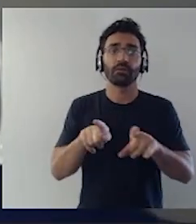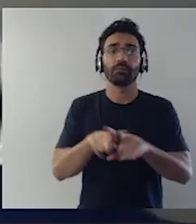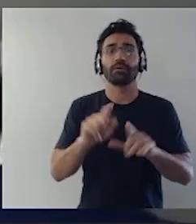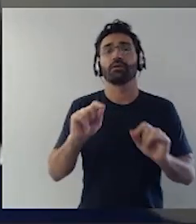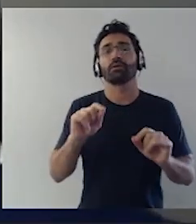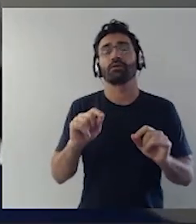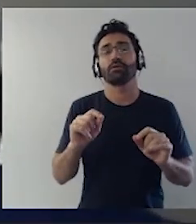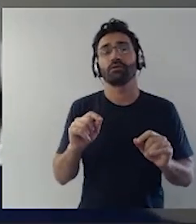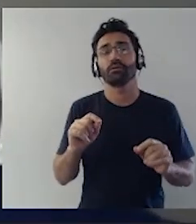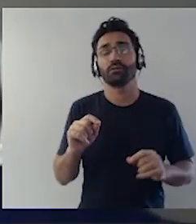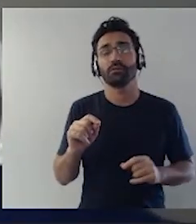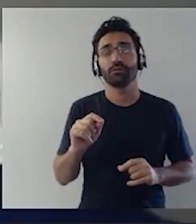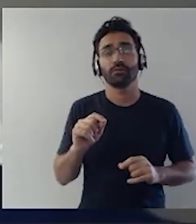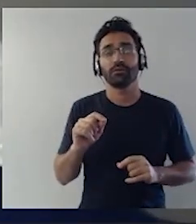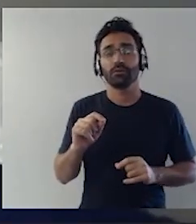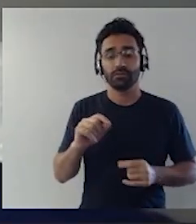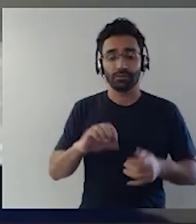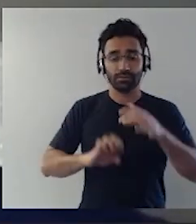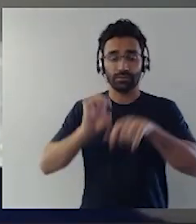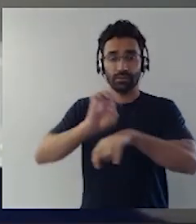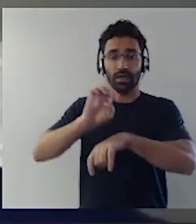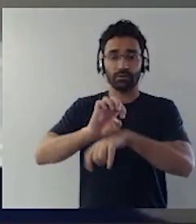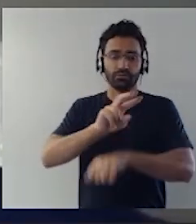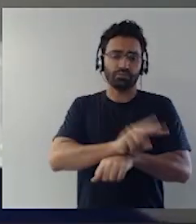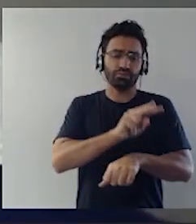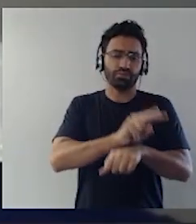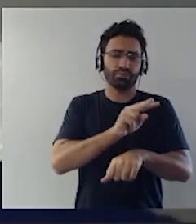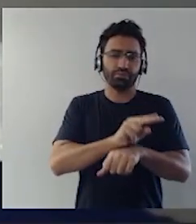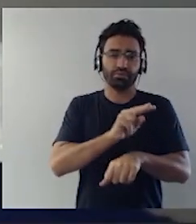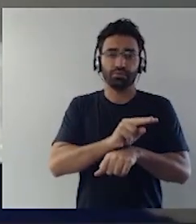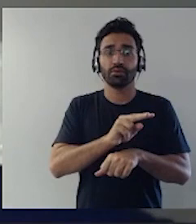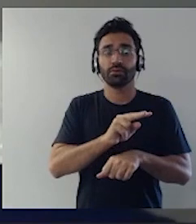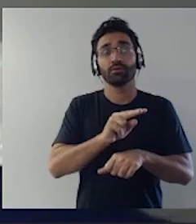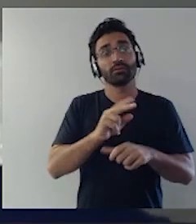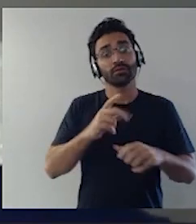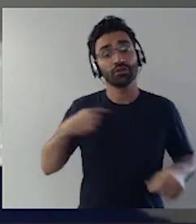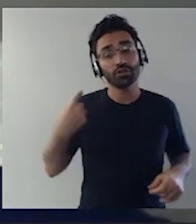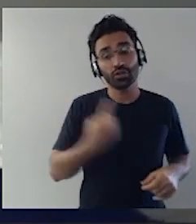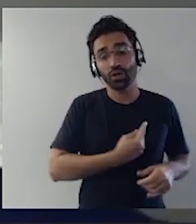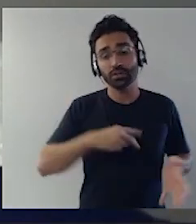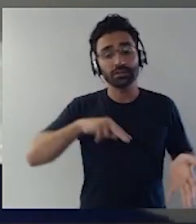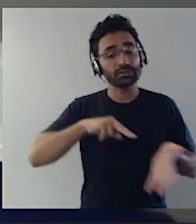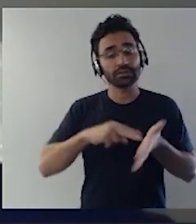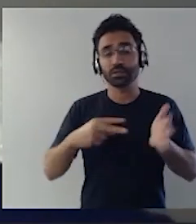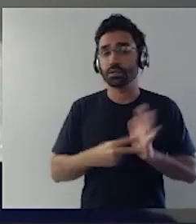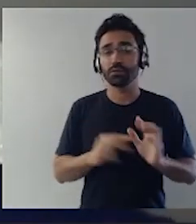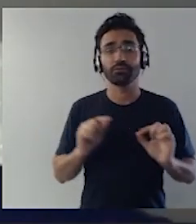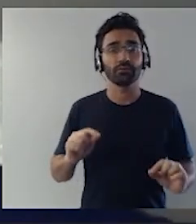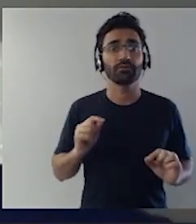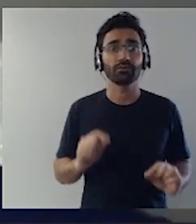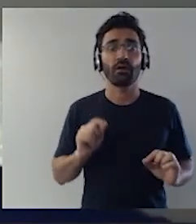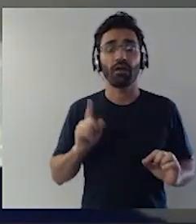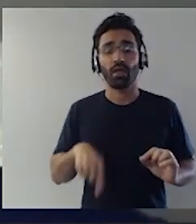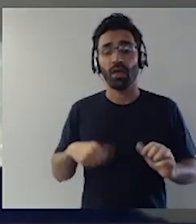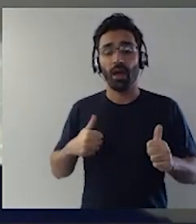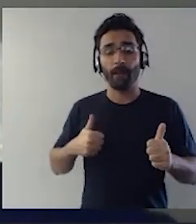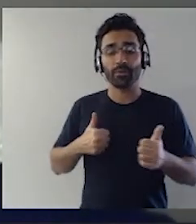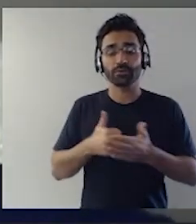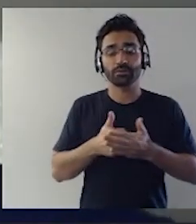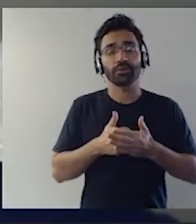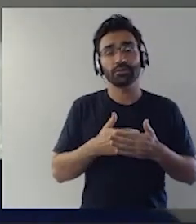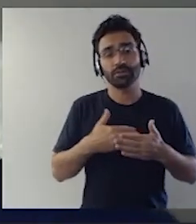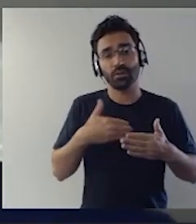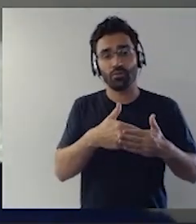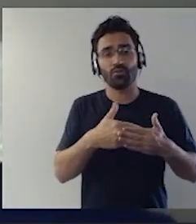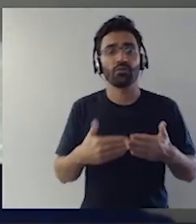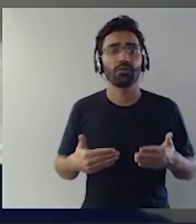exercício da pretensão punitiva do Estado sobre os seus destinatários, nós estamos tratando aqui de uma aproximação